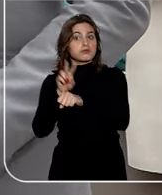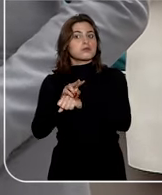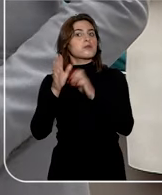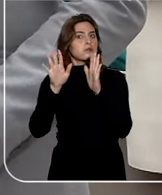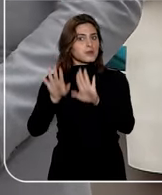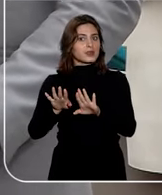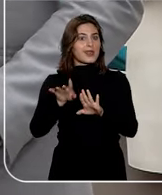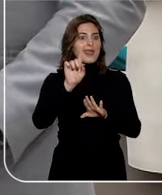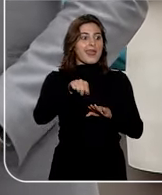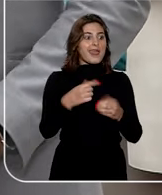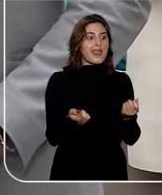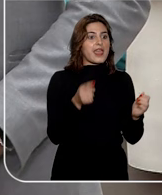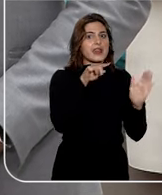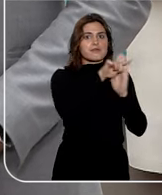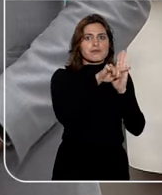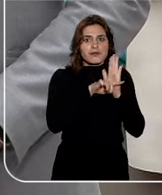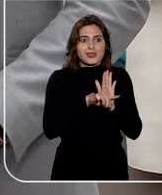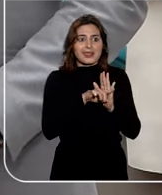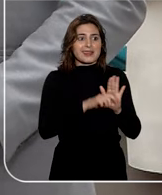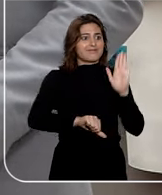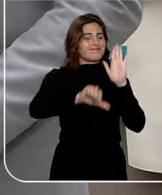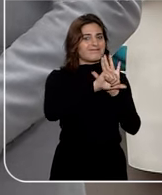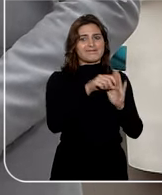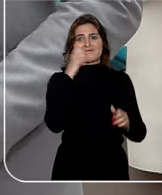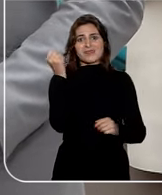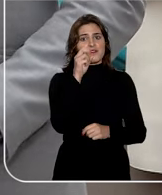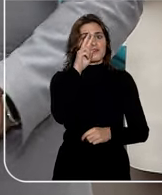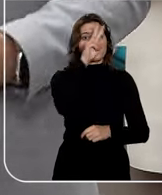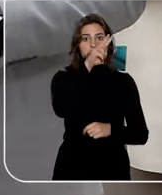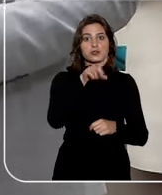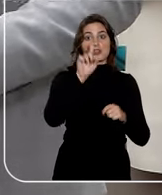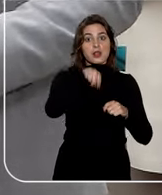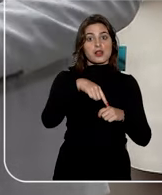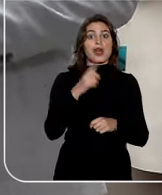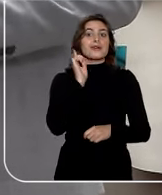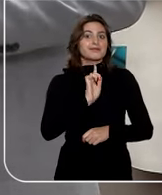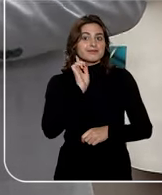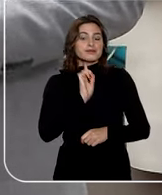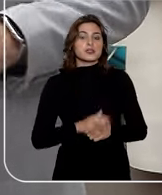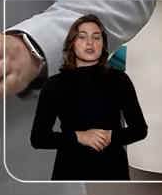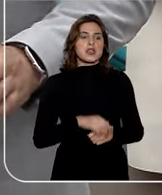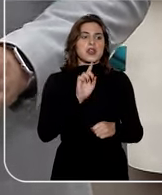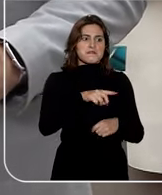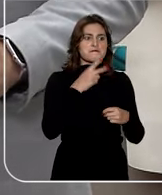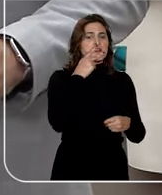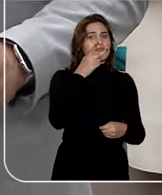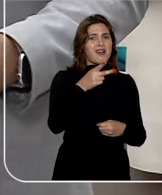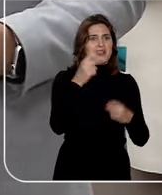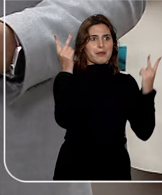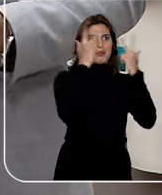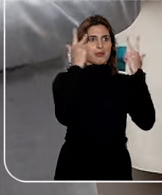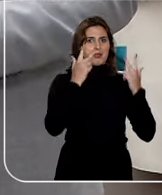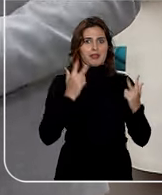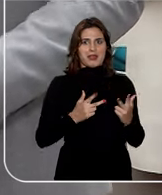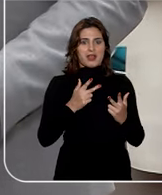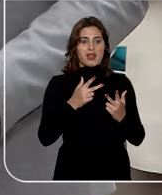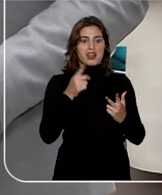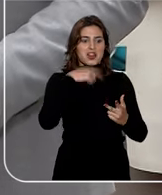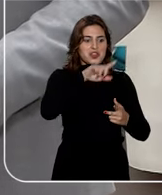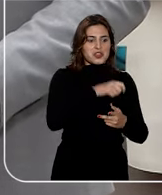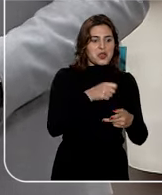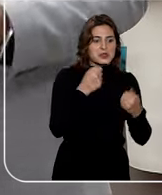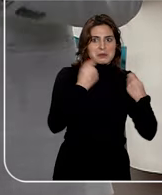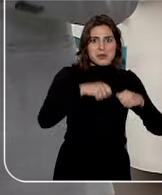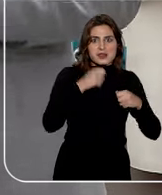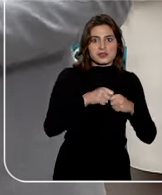homem investigado por crimes graves na região do Triângulo Mineiro. Segundo ele, não foi observada flagrante